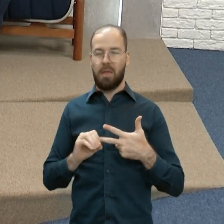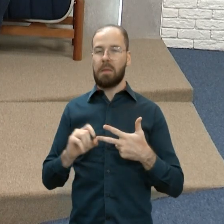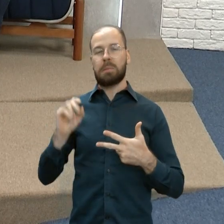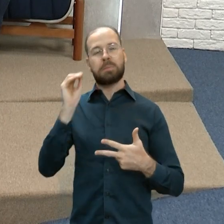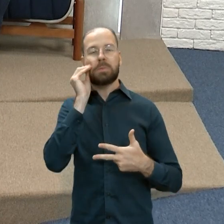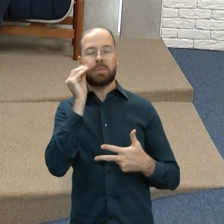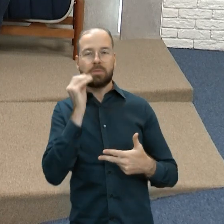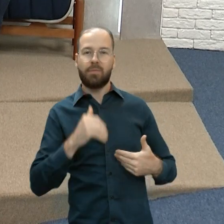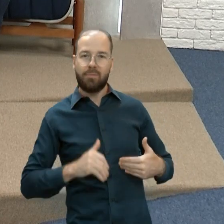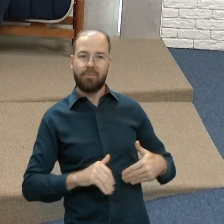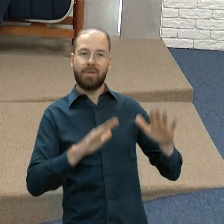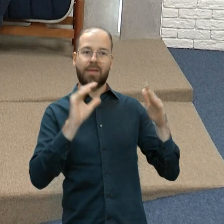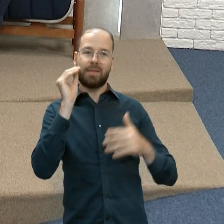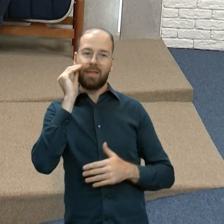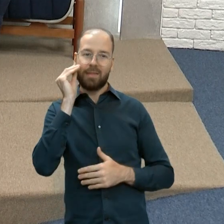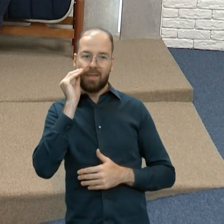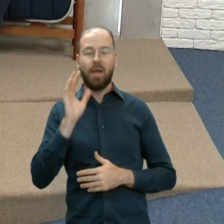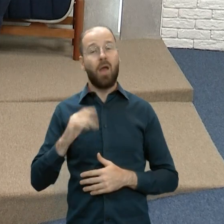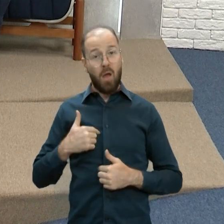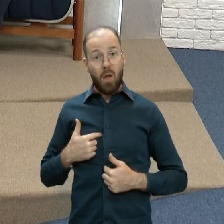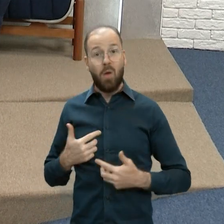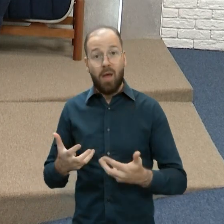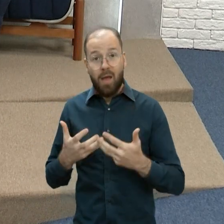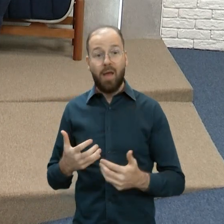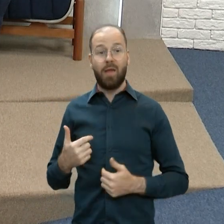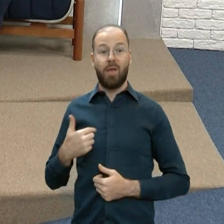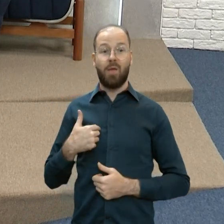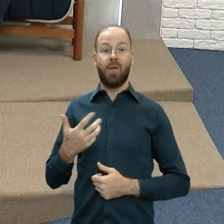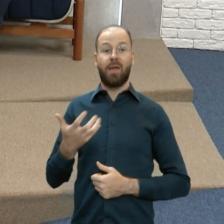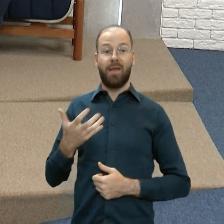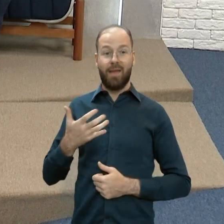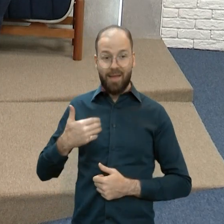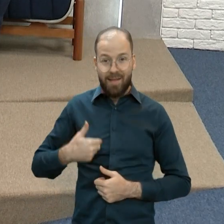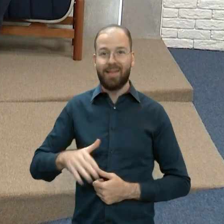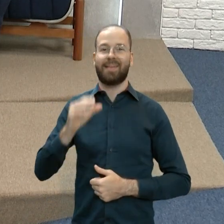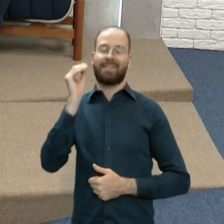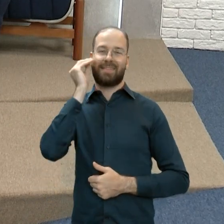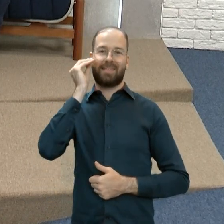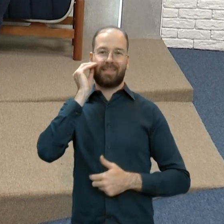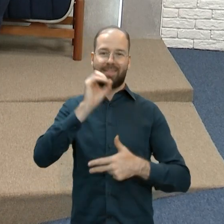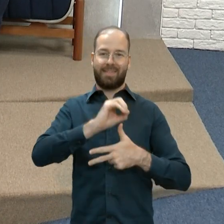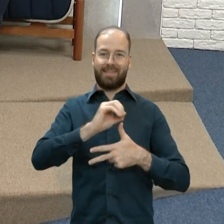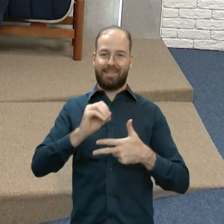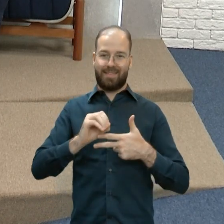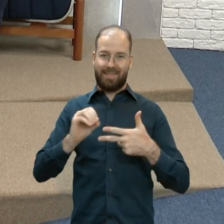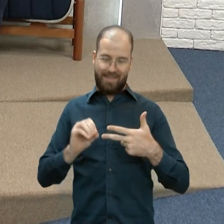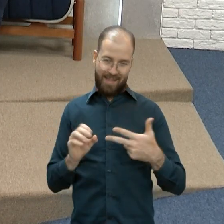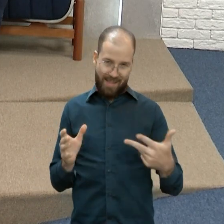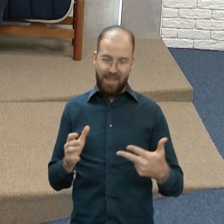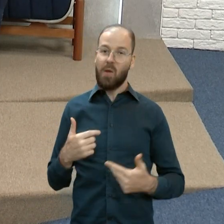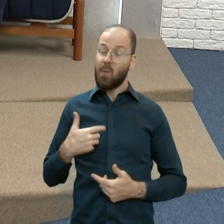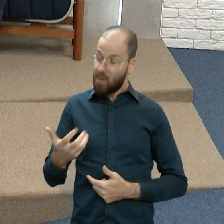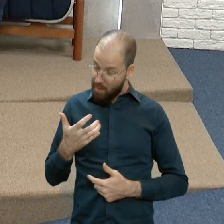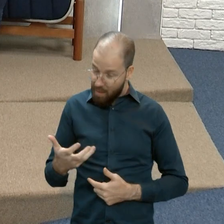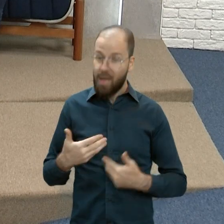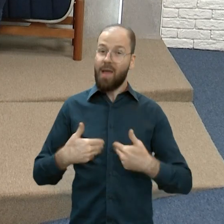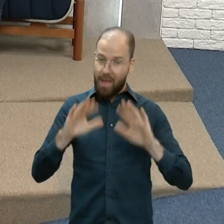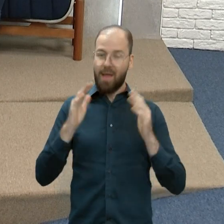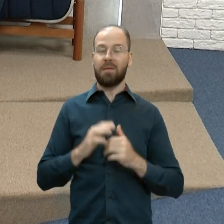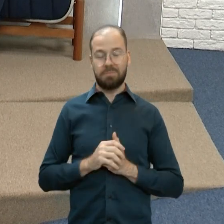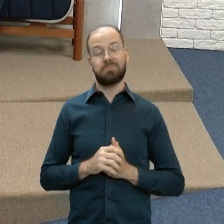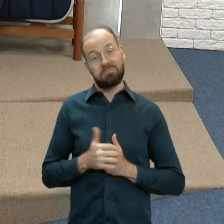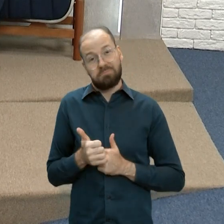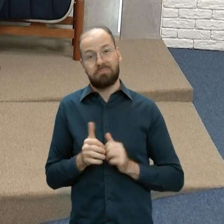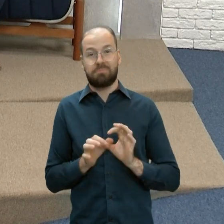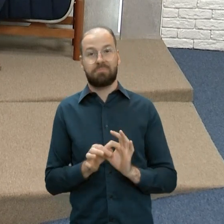fala, Enem nada, deixa eu fazer, eu gosto de fazer Enem, fazer o quê? Gosta de estudar, né, Anderson? O povo